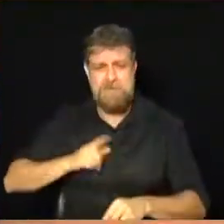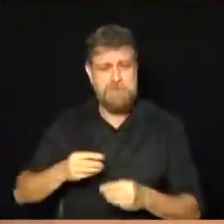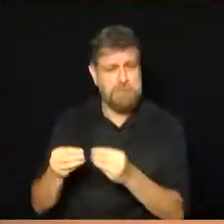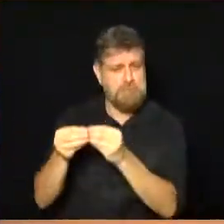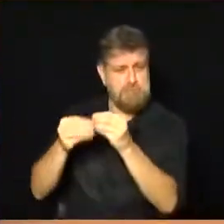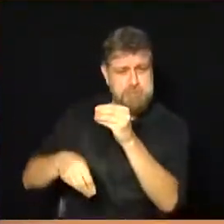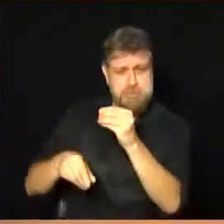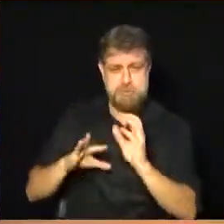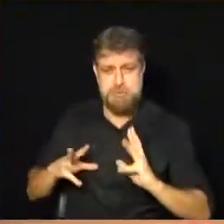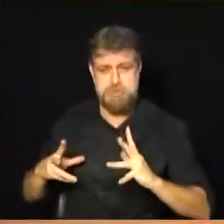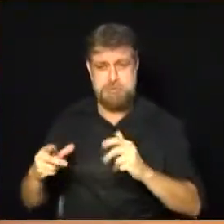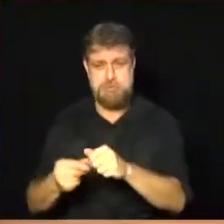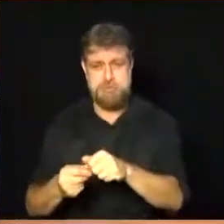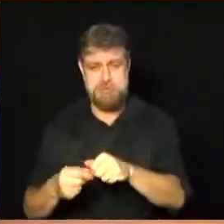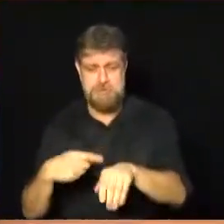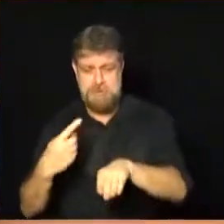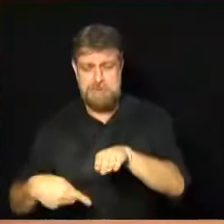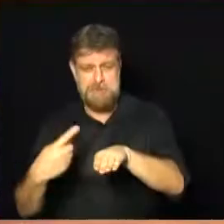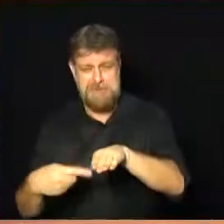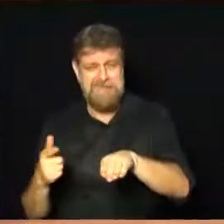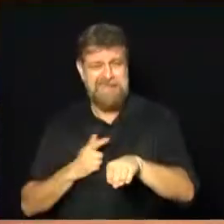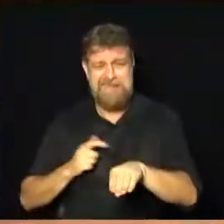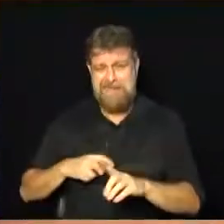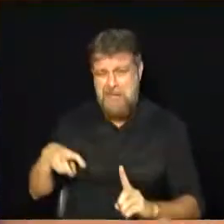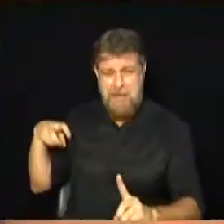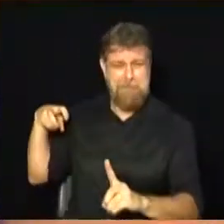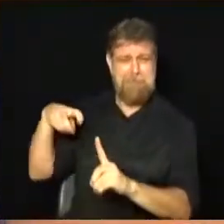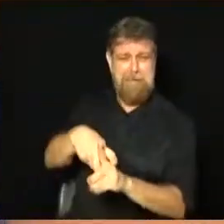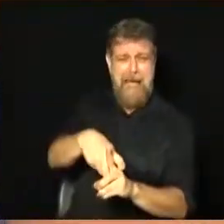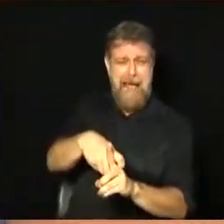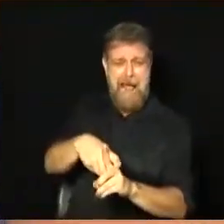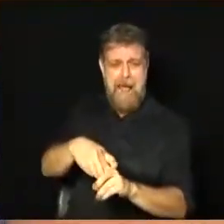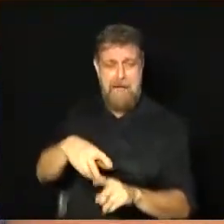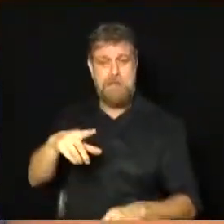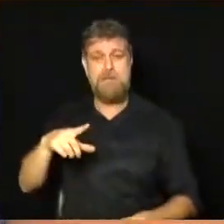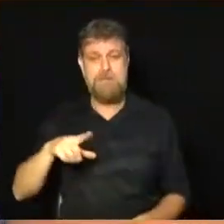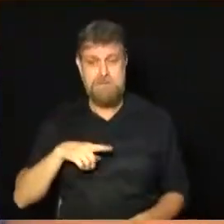prejuízo aí a todos os veículos. Tem acontecido acidentes com